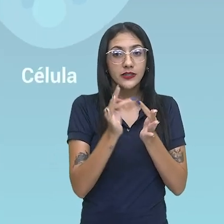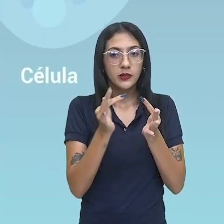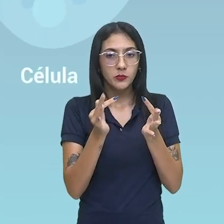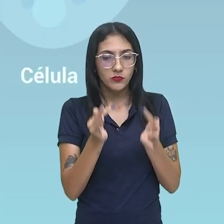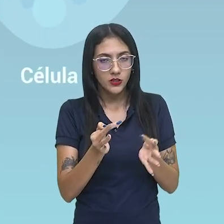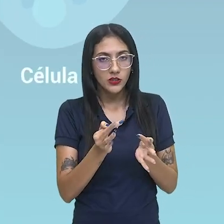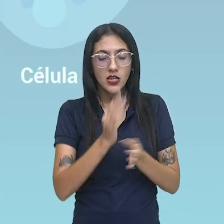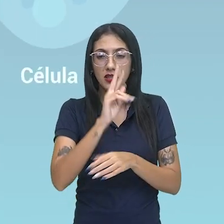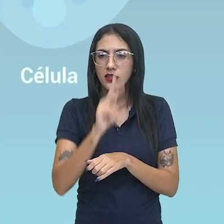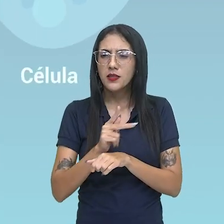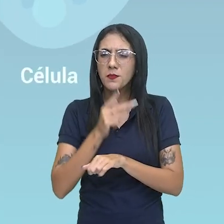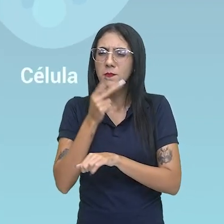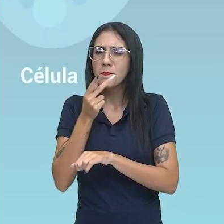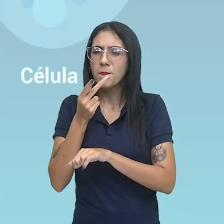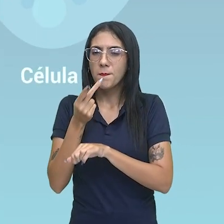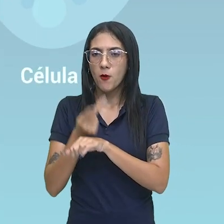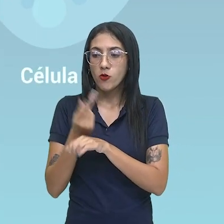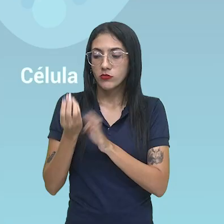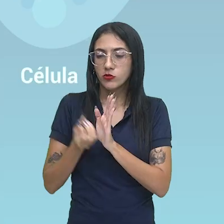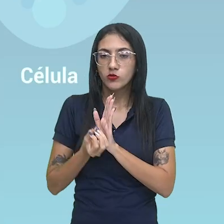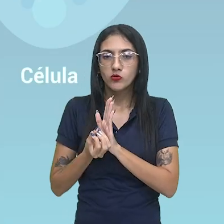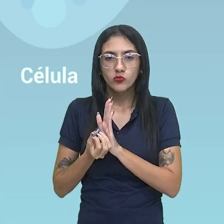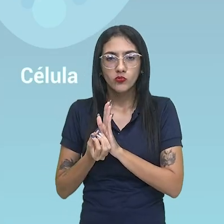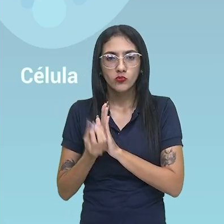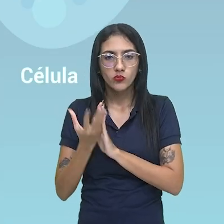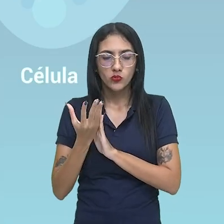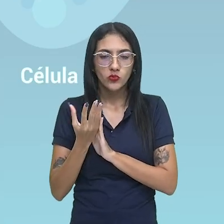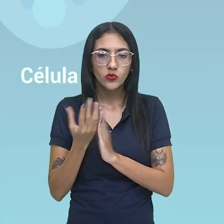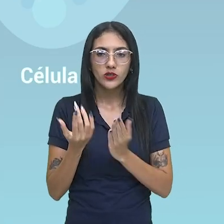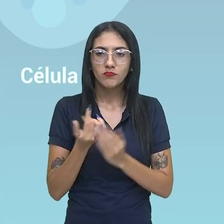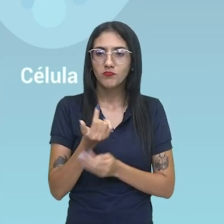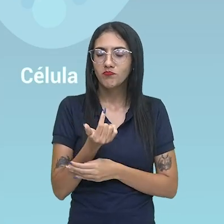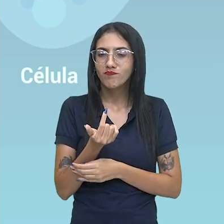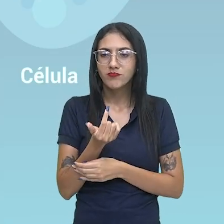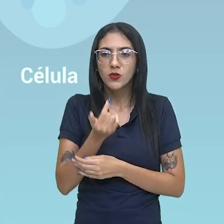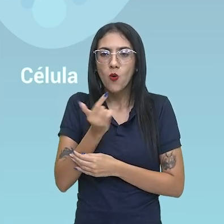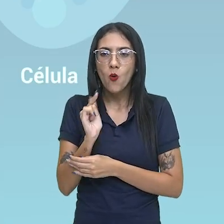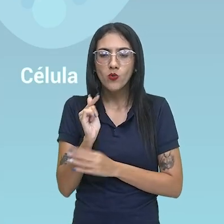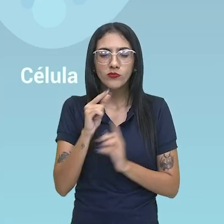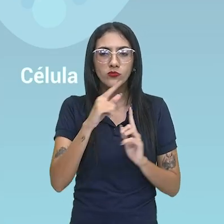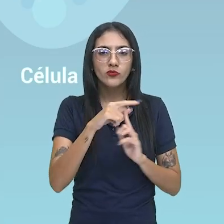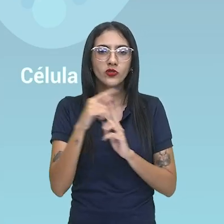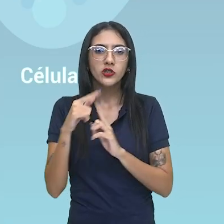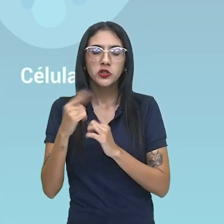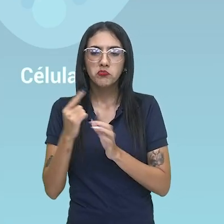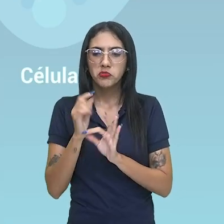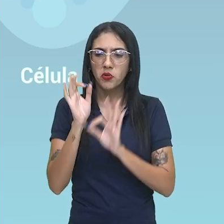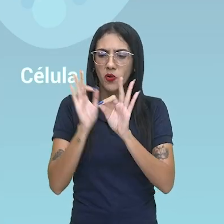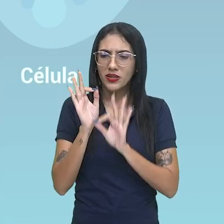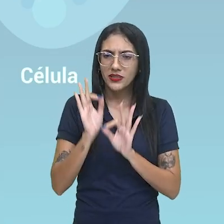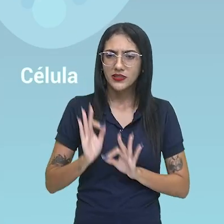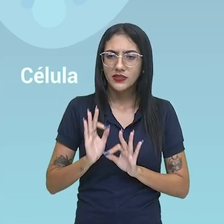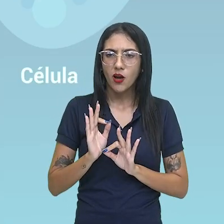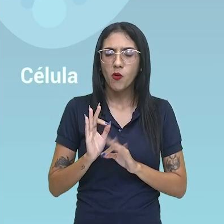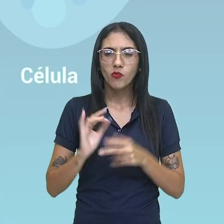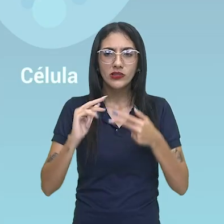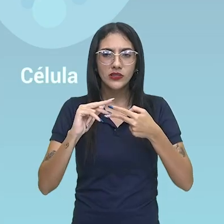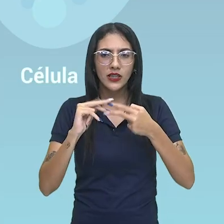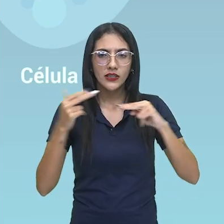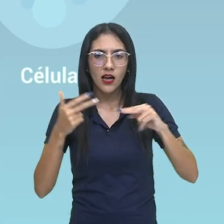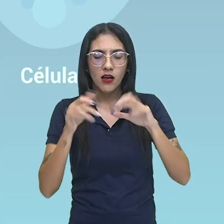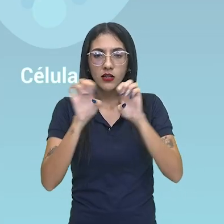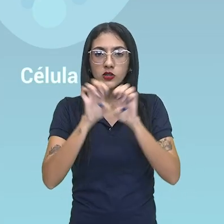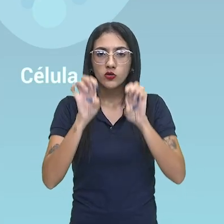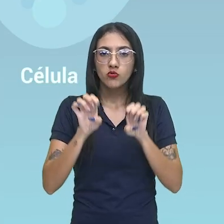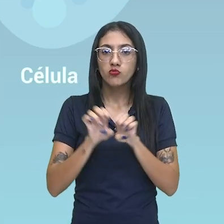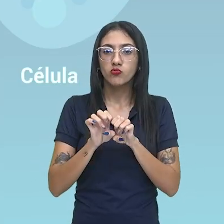grandes, e posteriormente os coacervados, que em um momento de organização, de nível de organização de